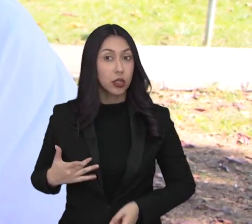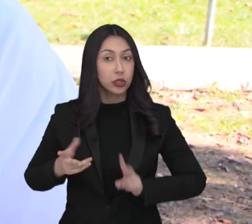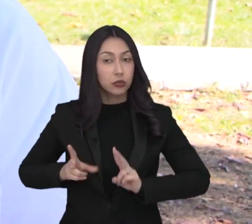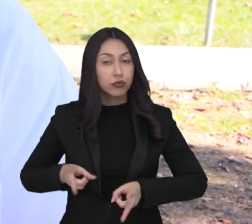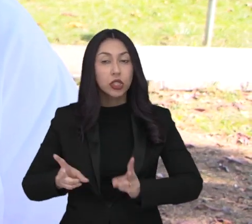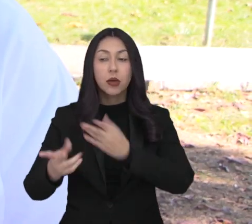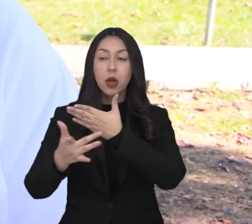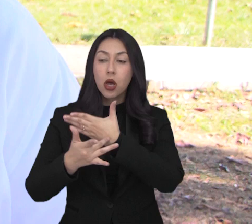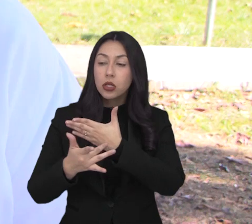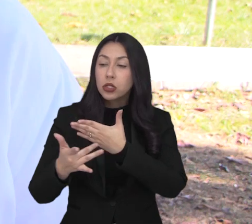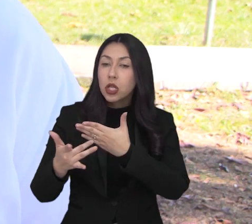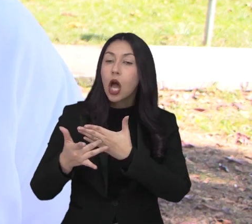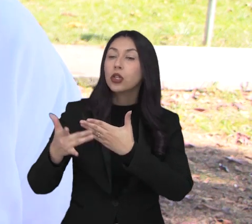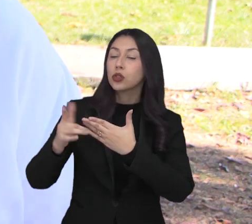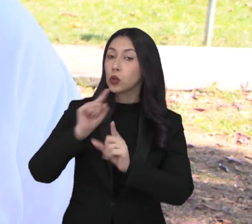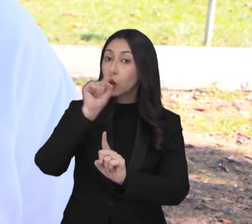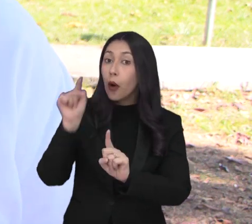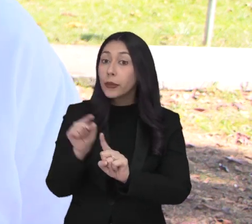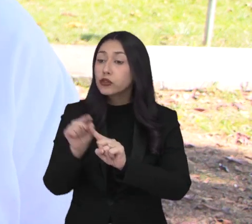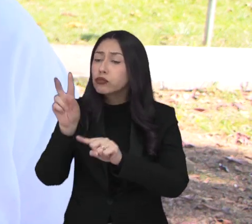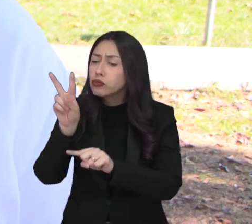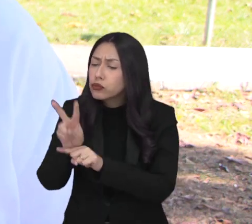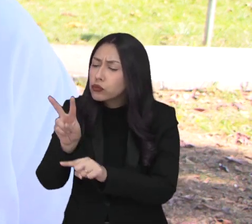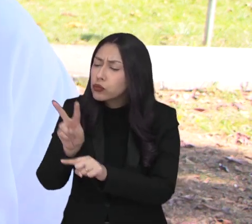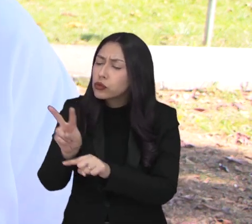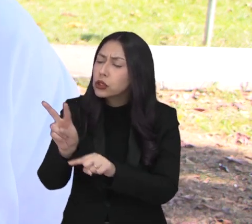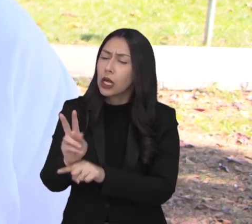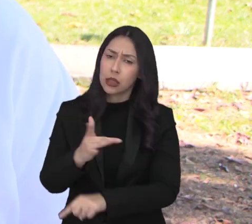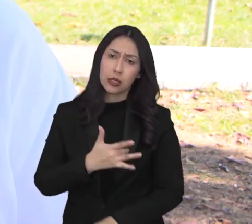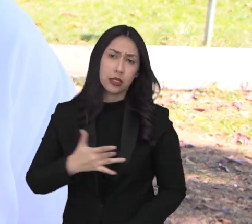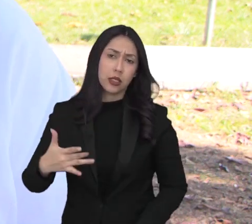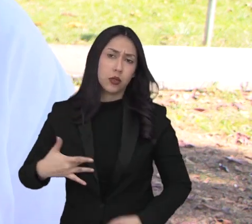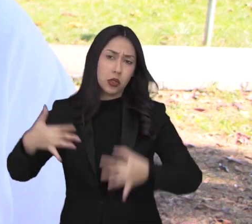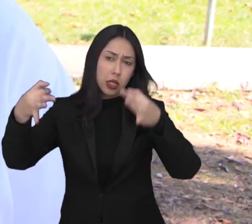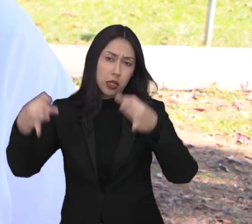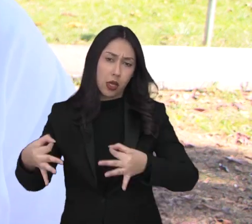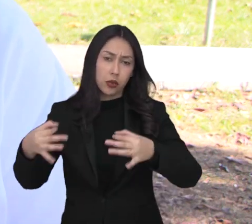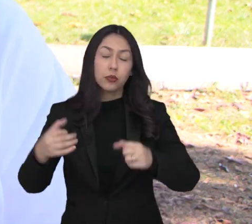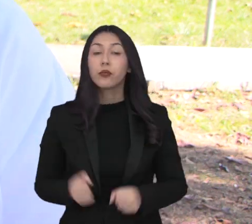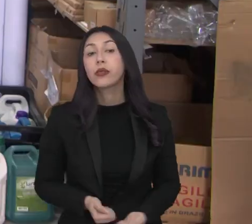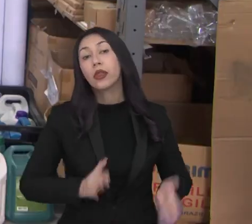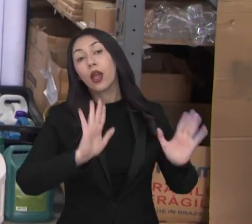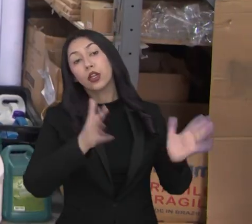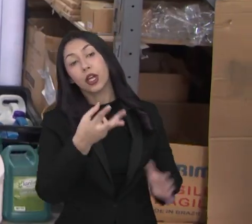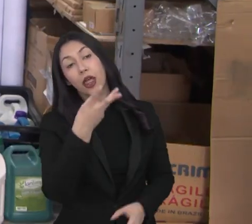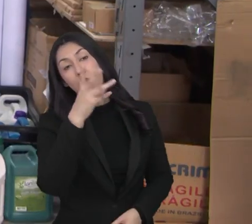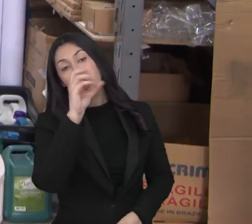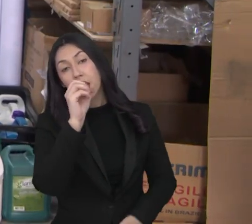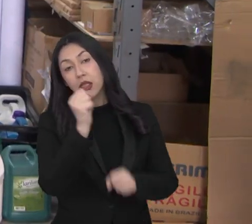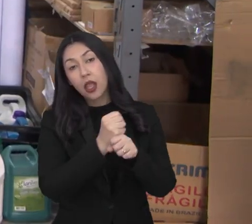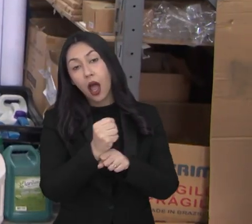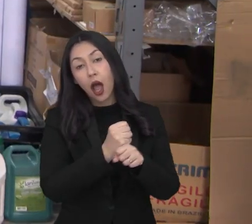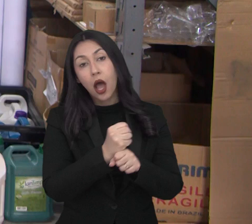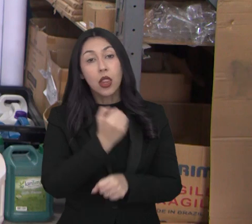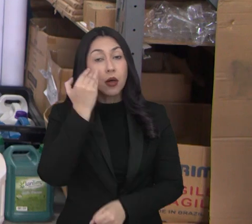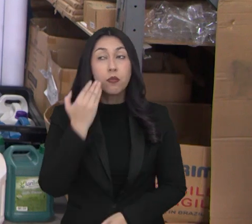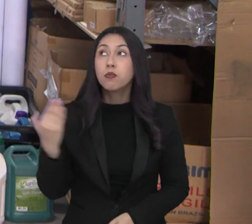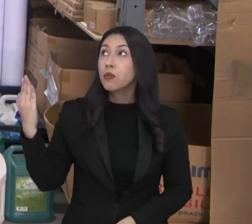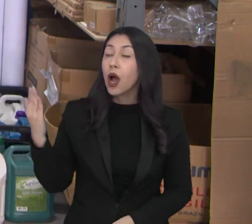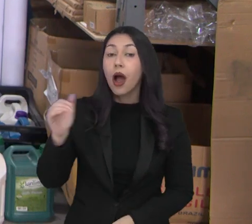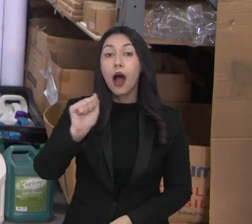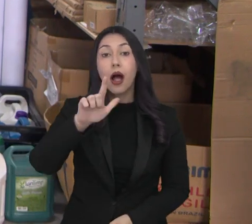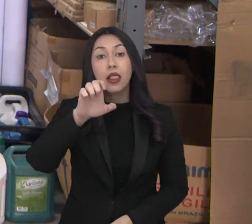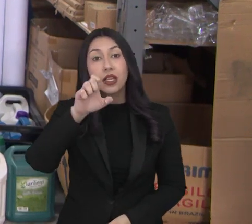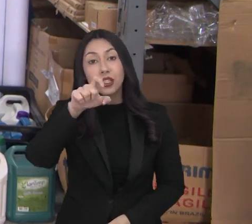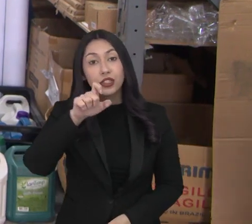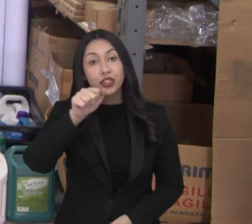resultado desses exames, de maneira a cuidar apropriadamente da saúde do trabalhador. Há 30 anos, Alexandre atua no